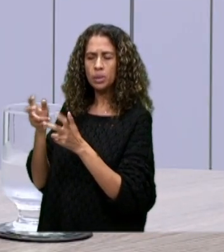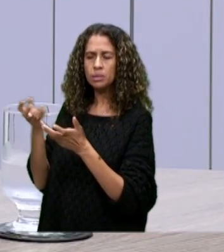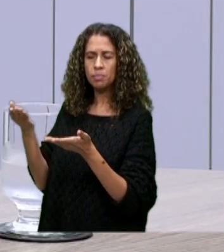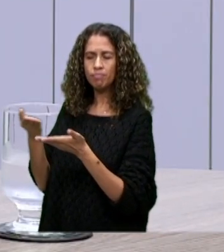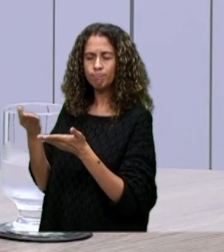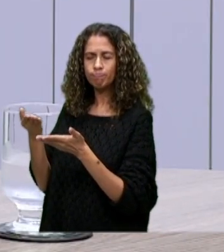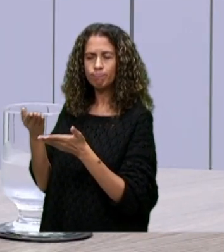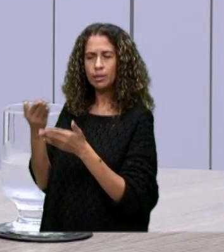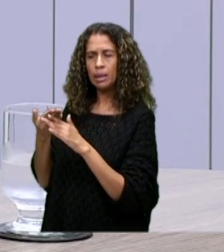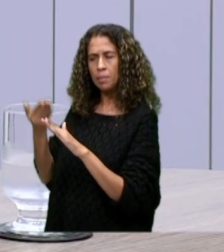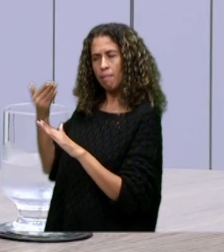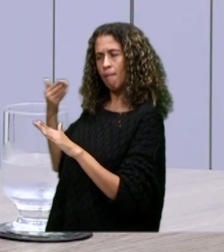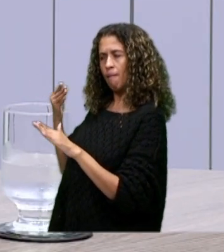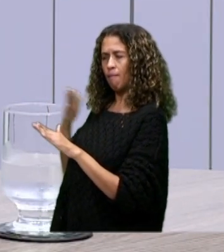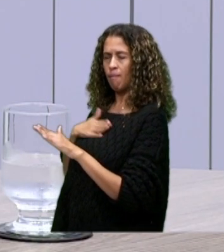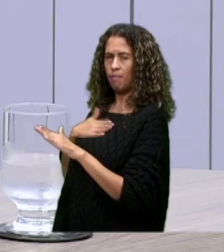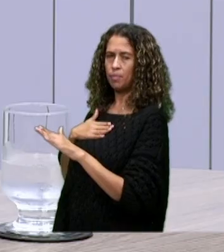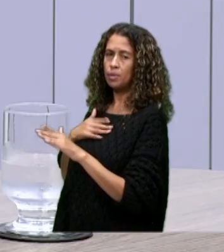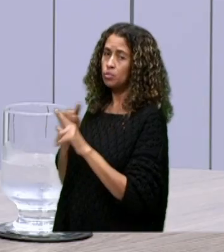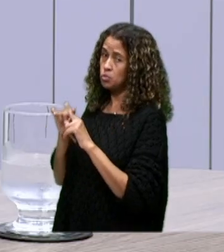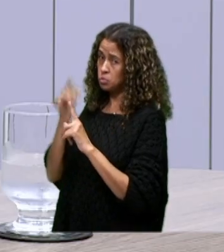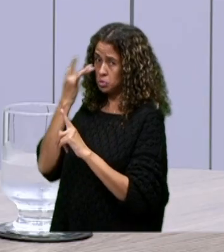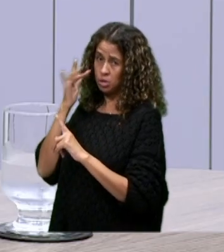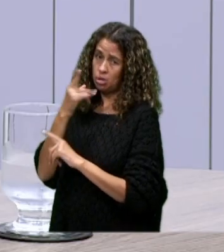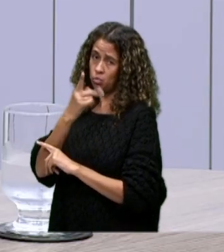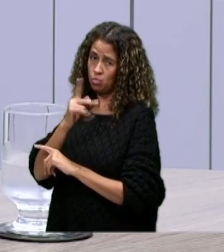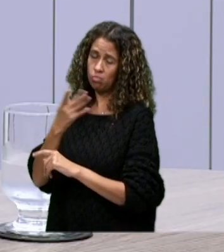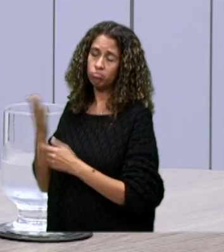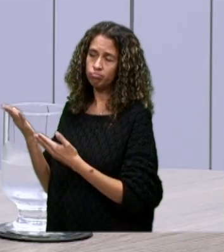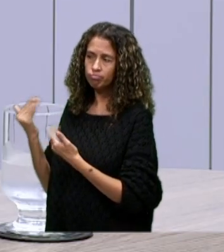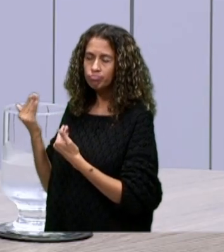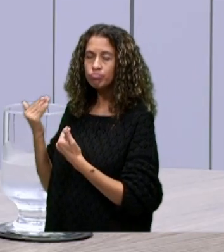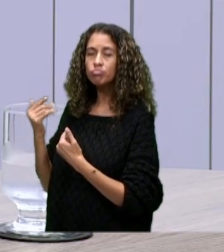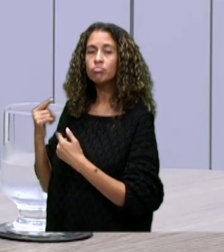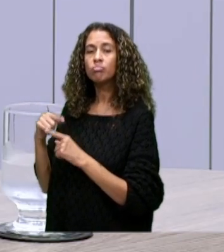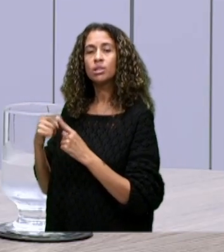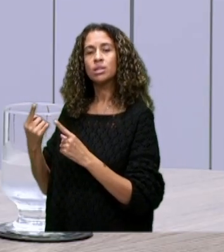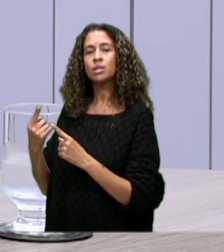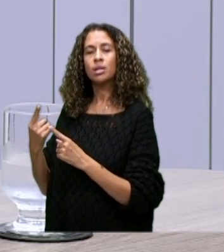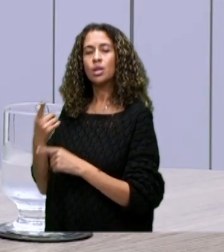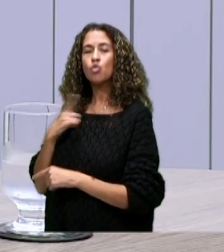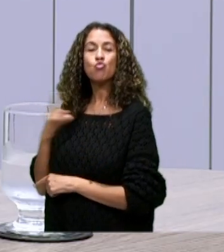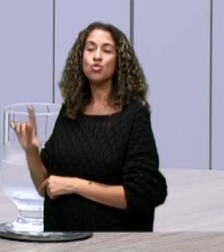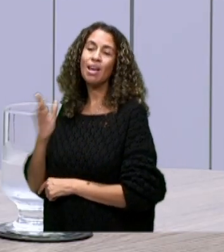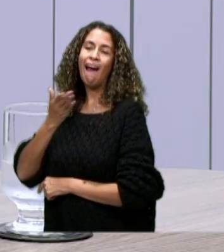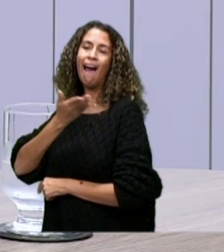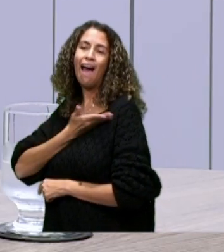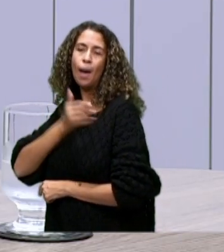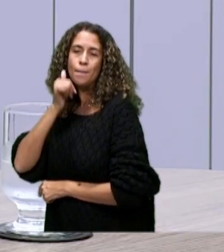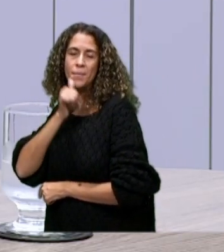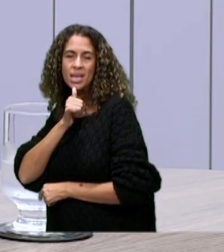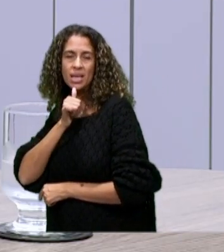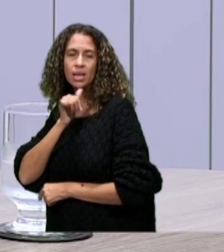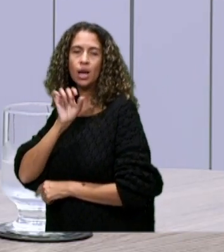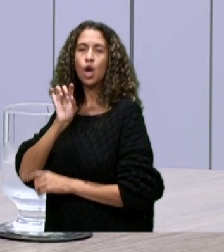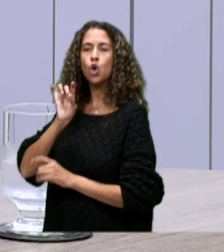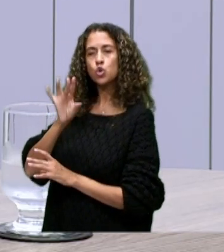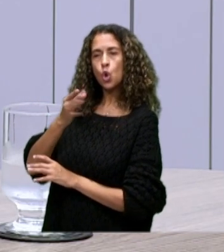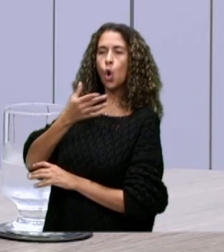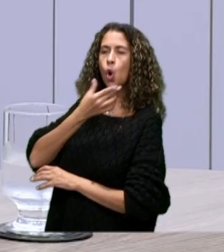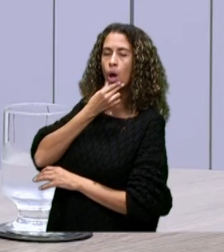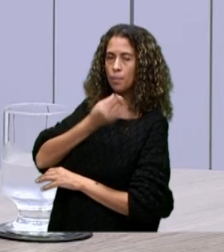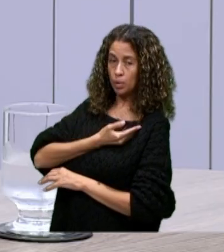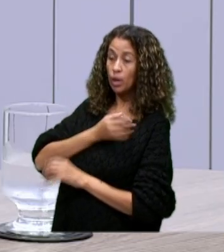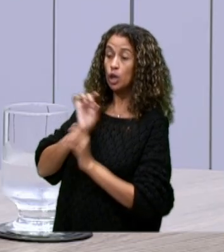época, talvez possa me confirmar se nos anos 80 era assim, é que eu não tinha amigas no grupo de amigos. Era grupo de amigos,